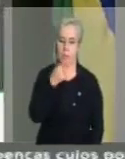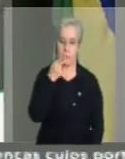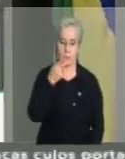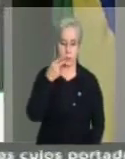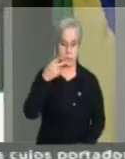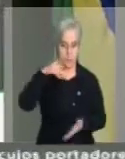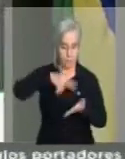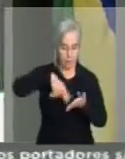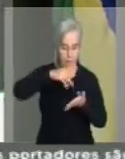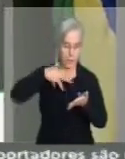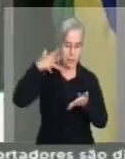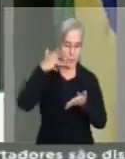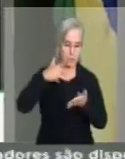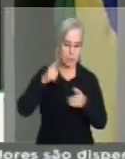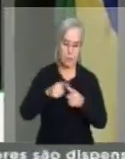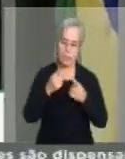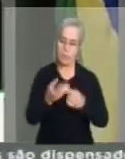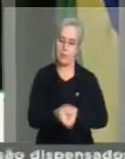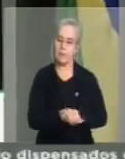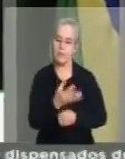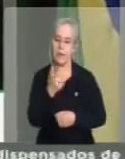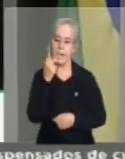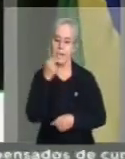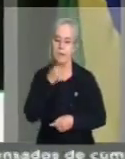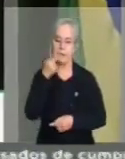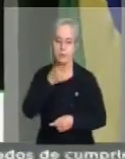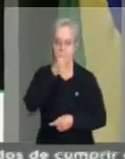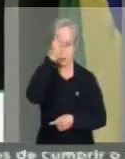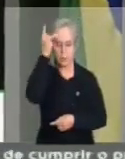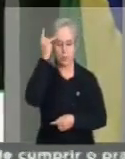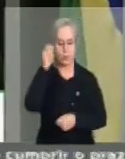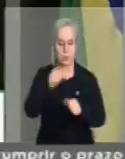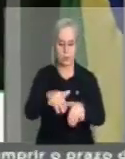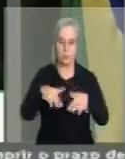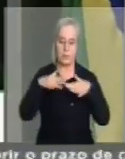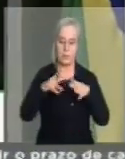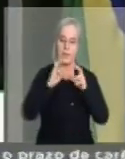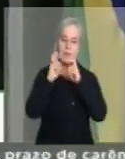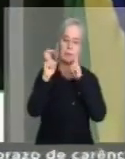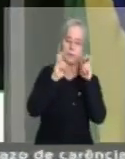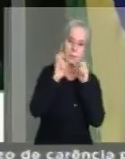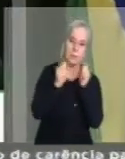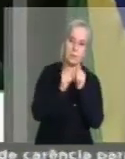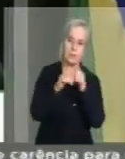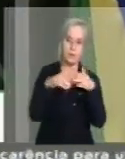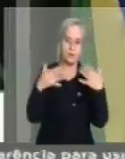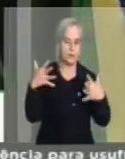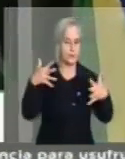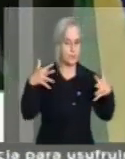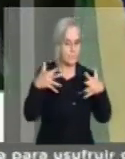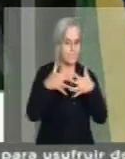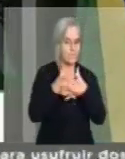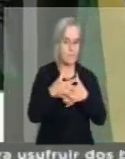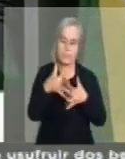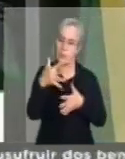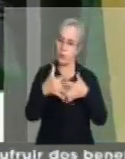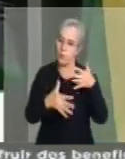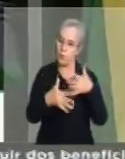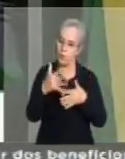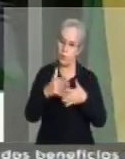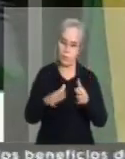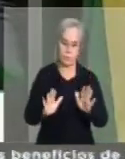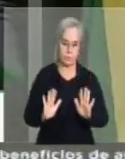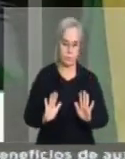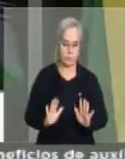respeito à Constituição. Por essa razão, também a Suprema Corte da Justiça Eleitoral entende e compreende